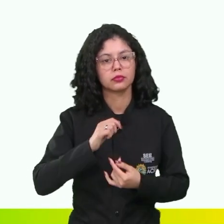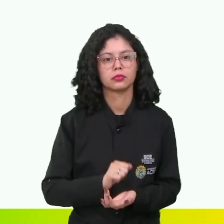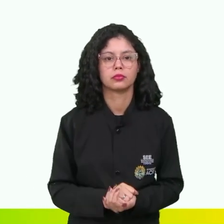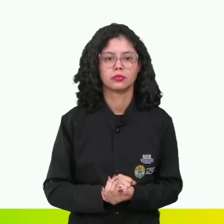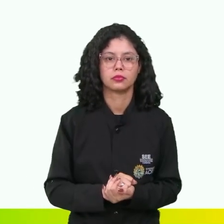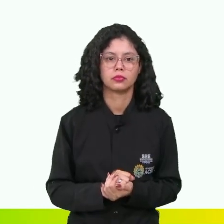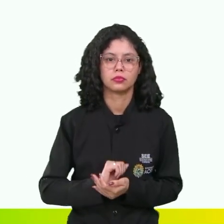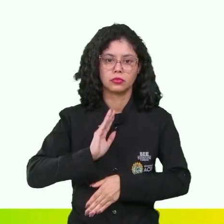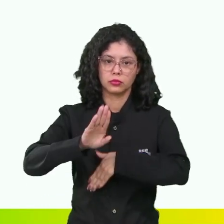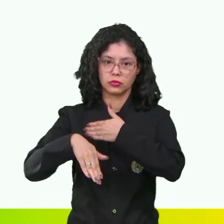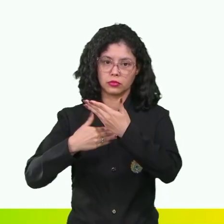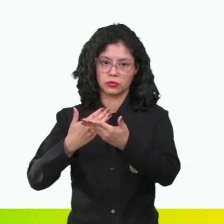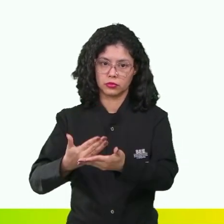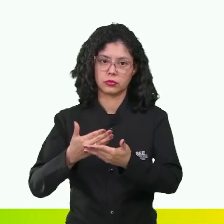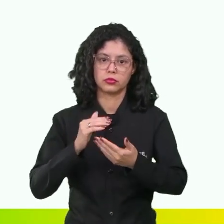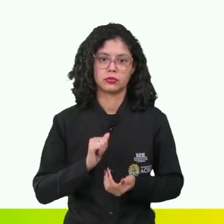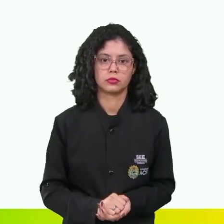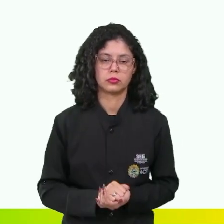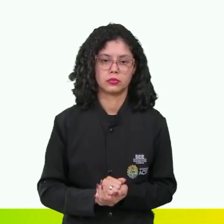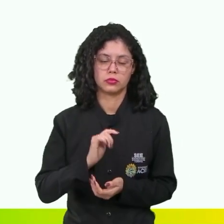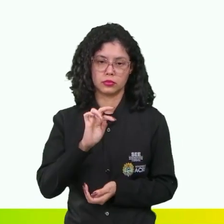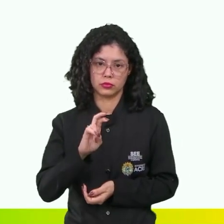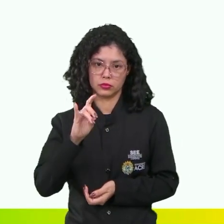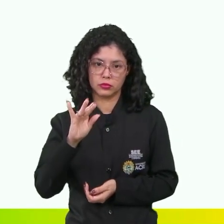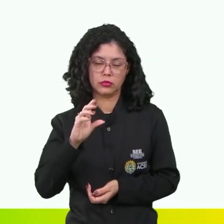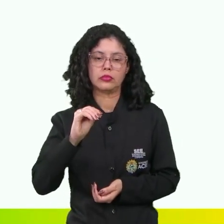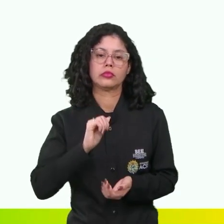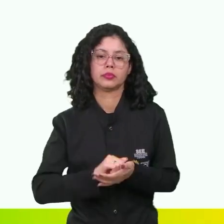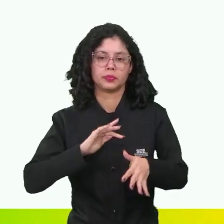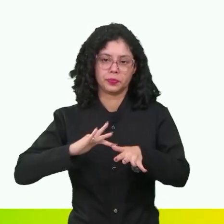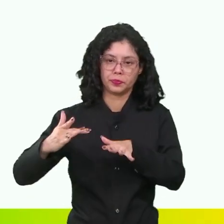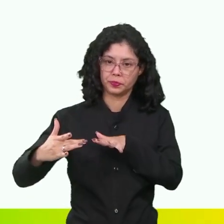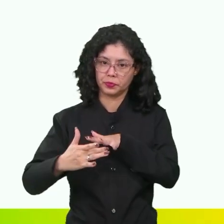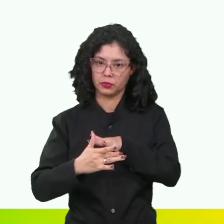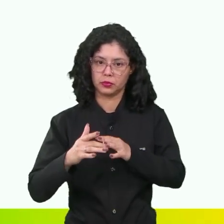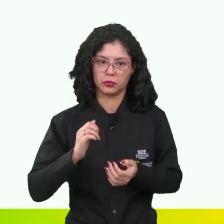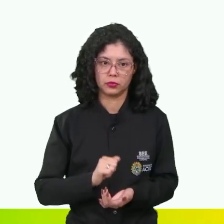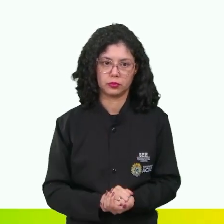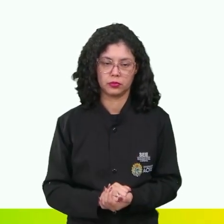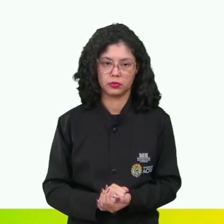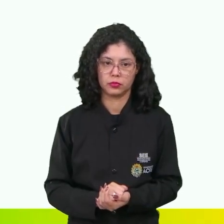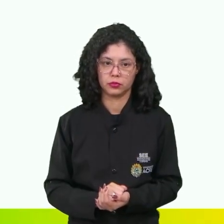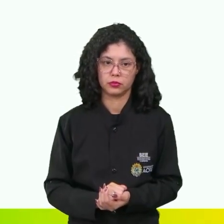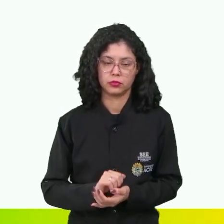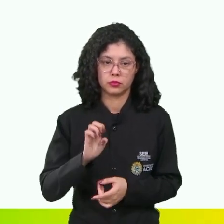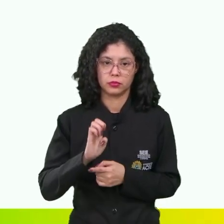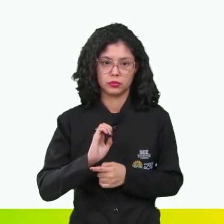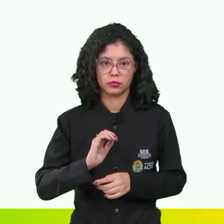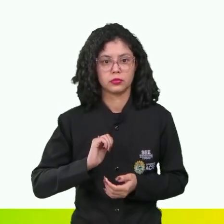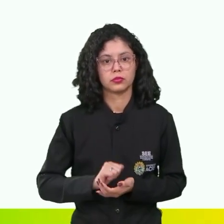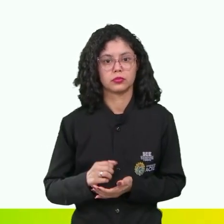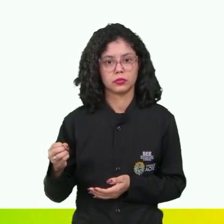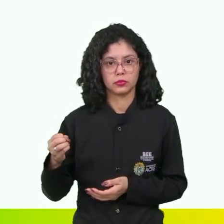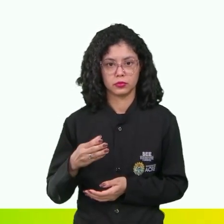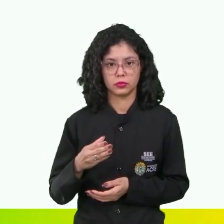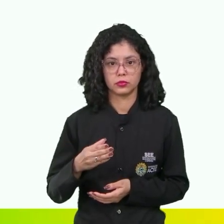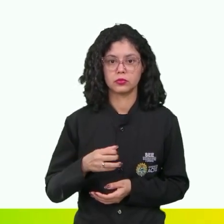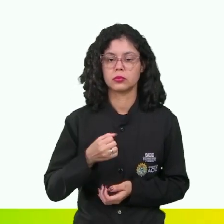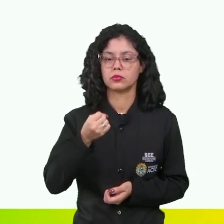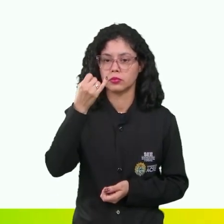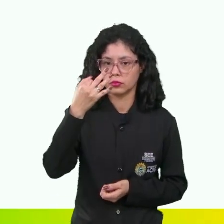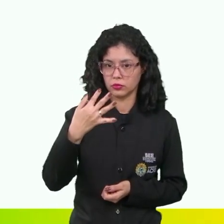Letra D, é o desenvolvimento de algoritmos para as redes sociais. E letra E, é a moderação